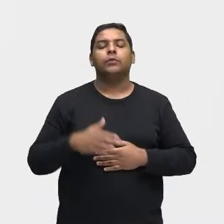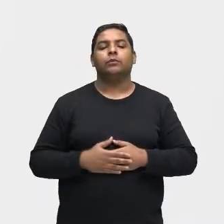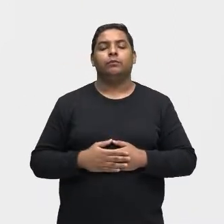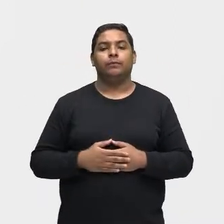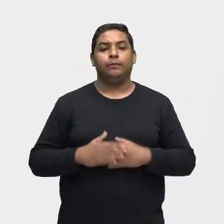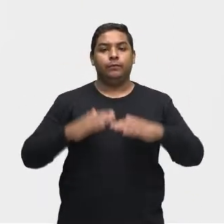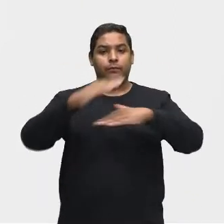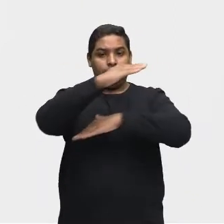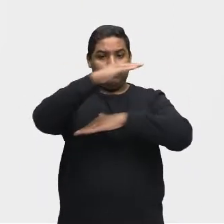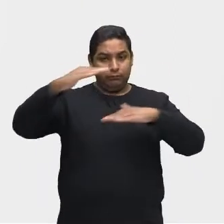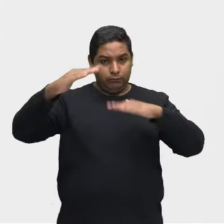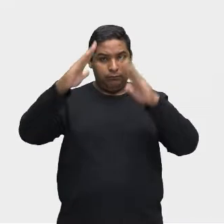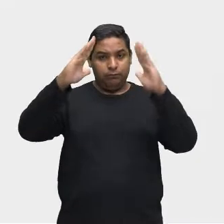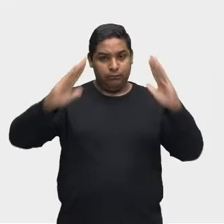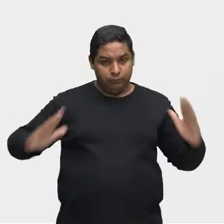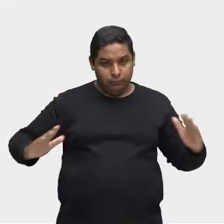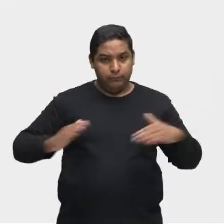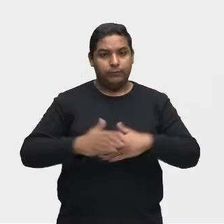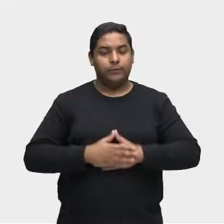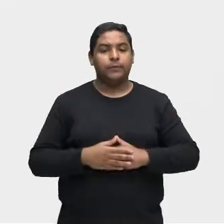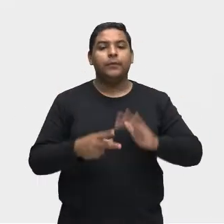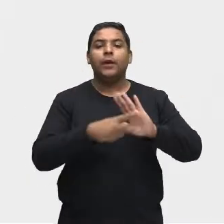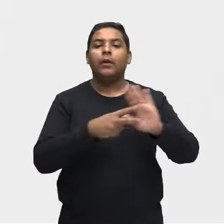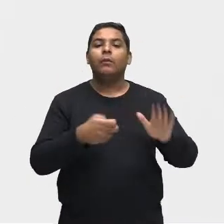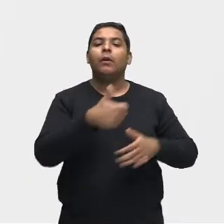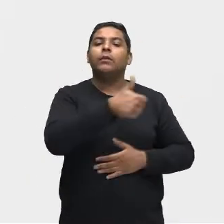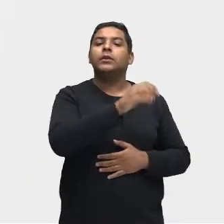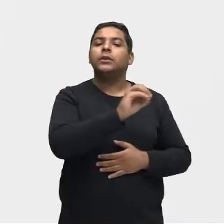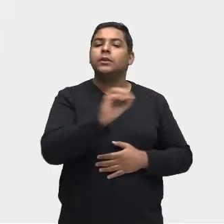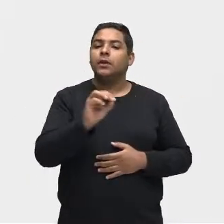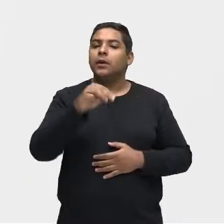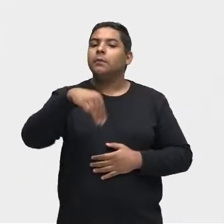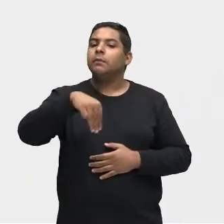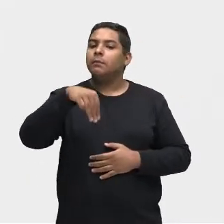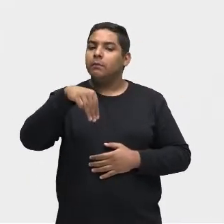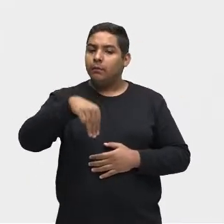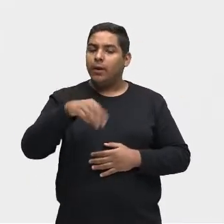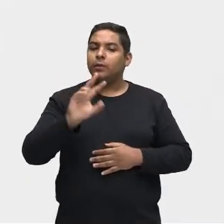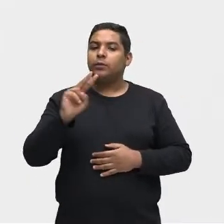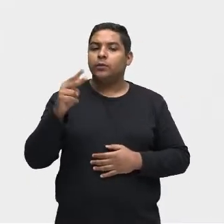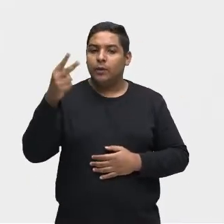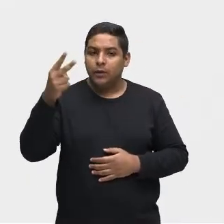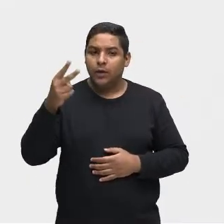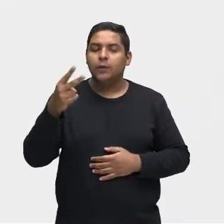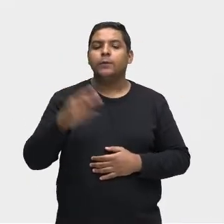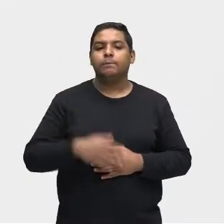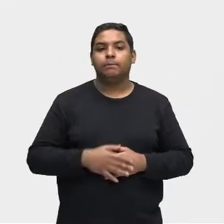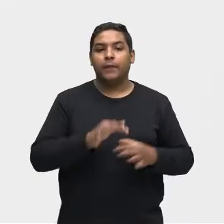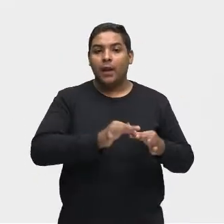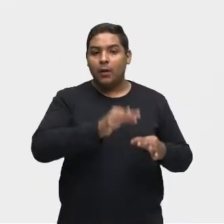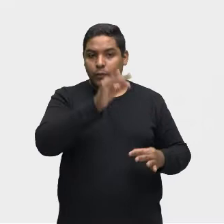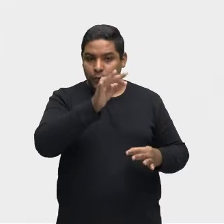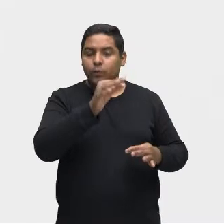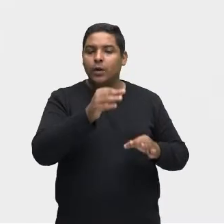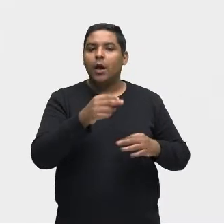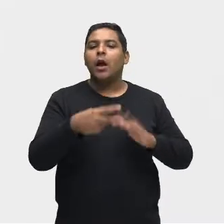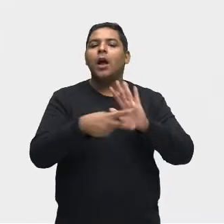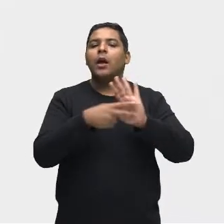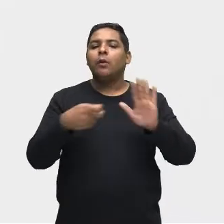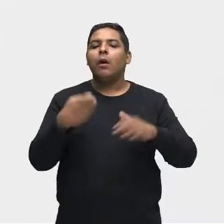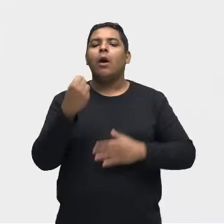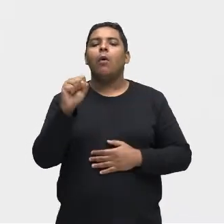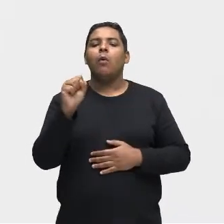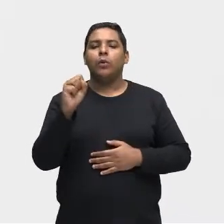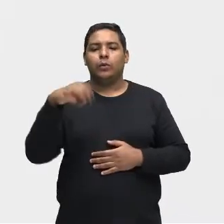um trapézio é igual a 100 metros quadrados e sua altura é igual a 8